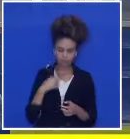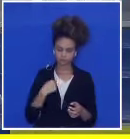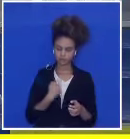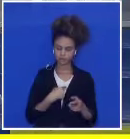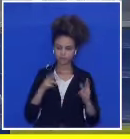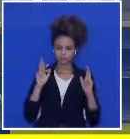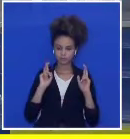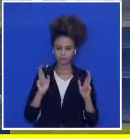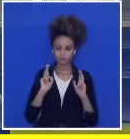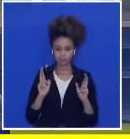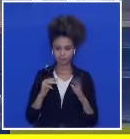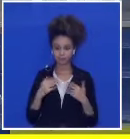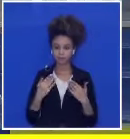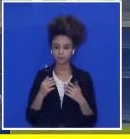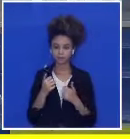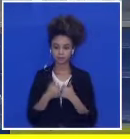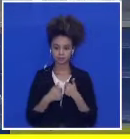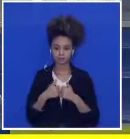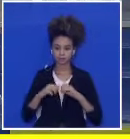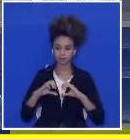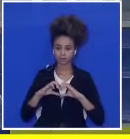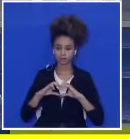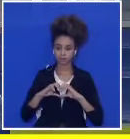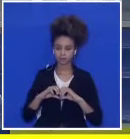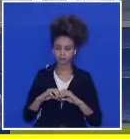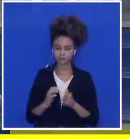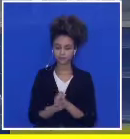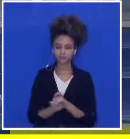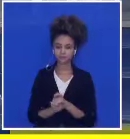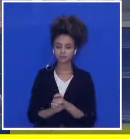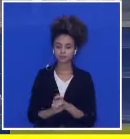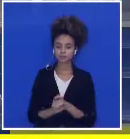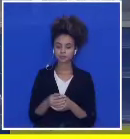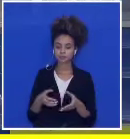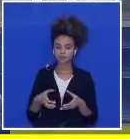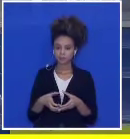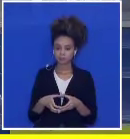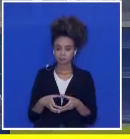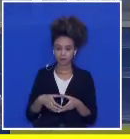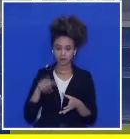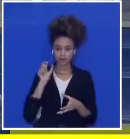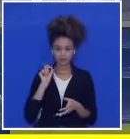na torcida. Qual é o seu time do coração? Está chegando. Bola azul, número